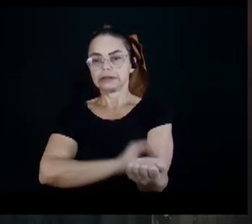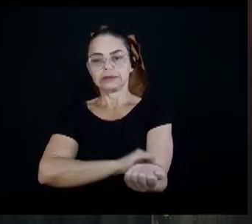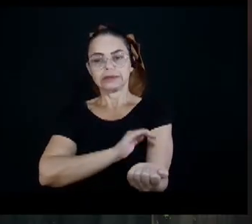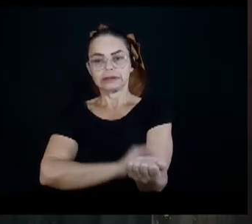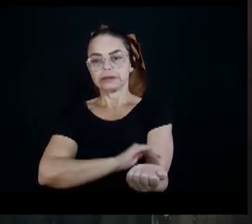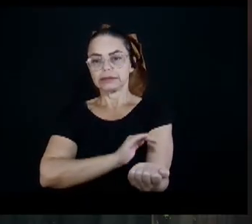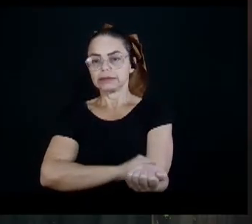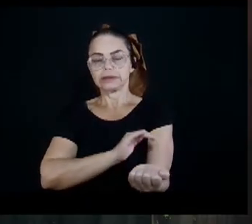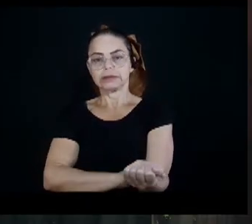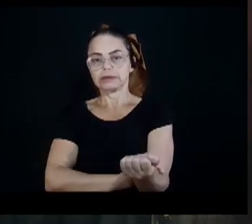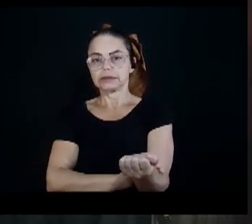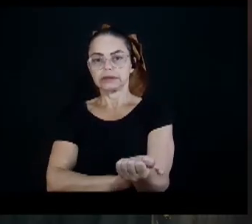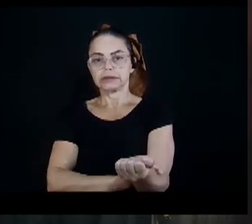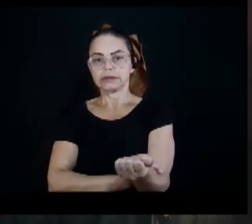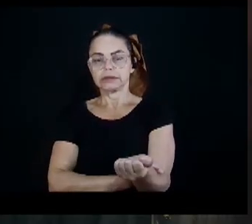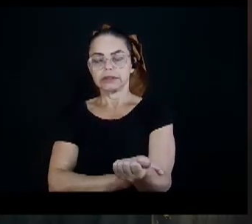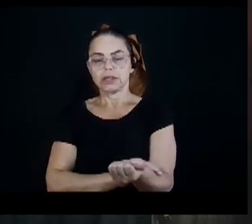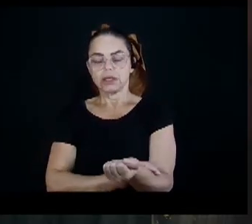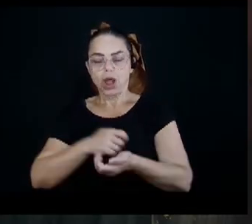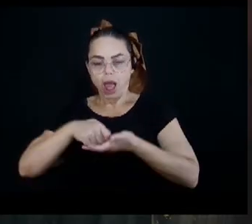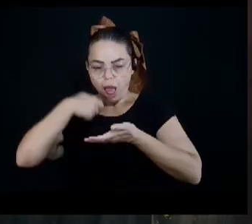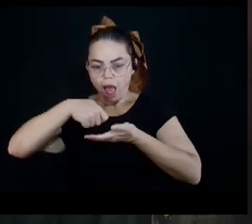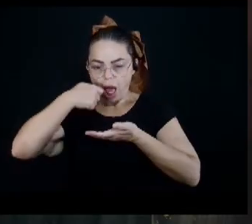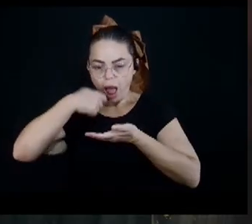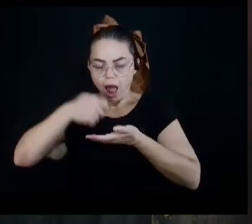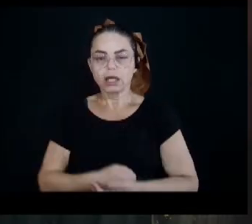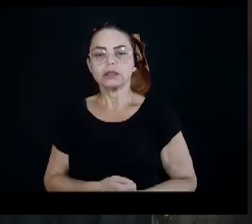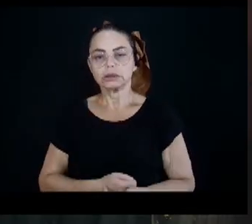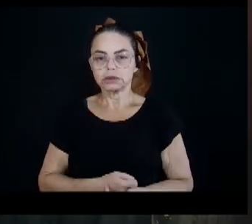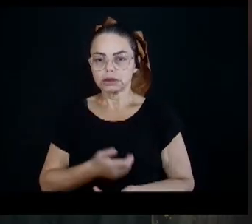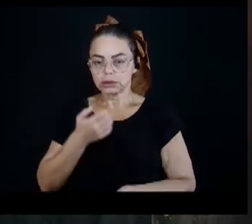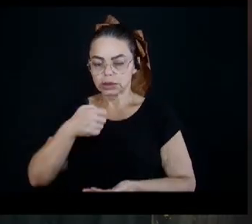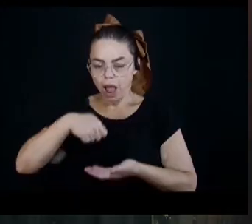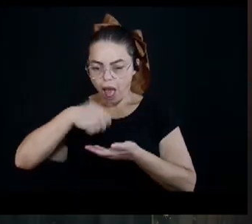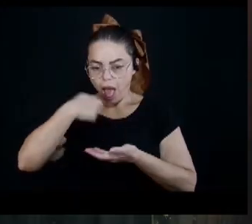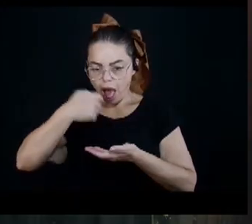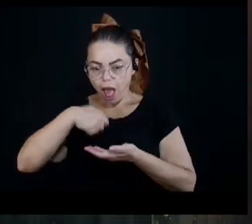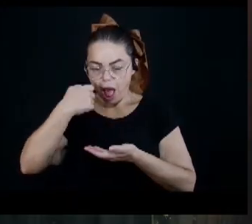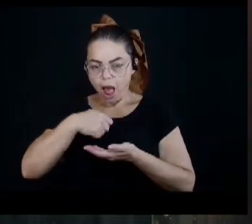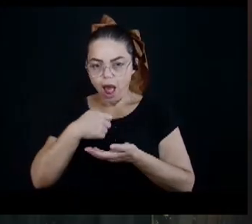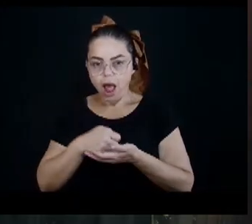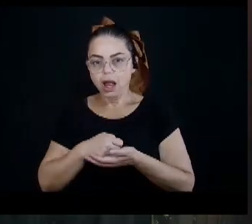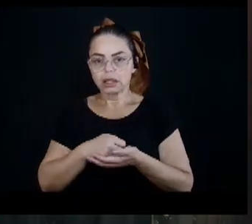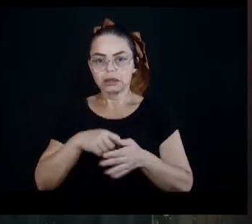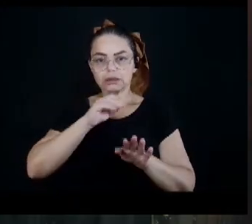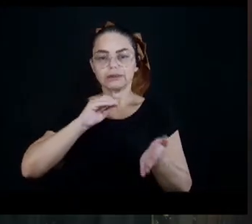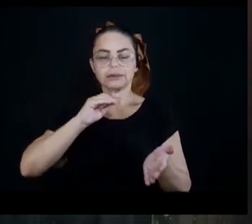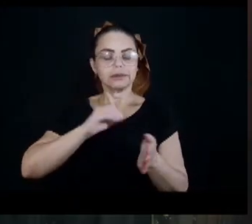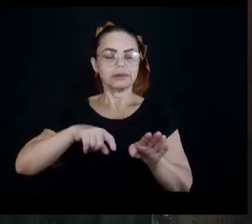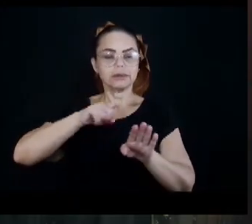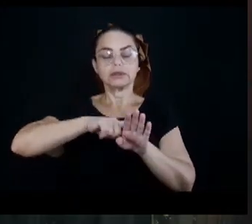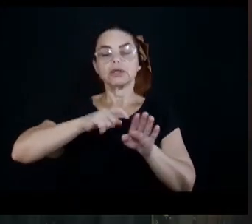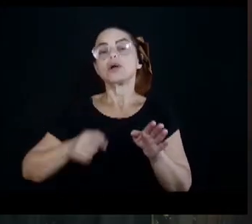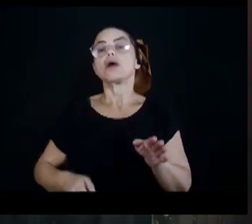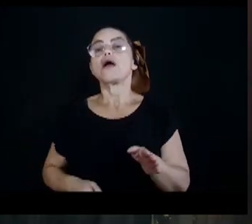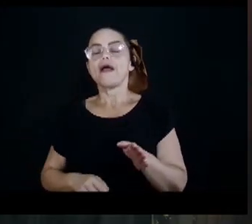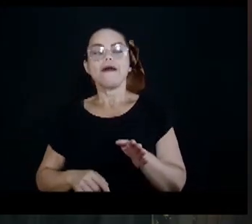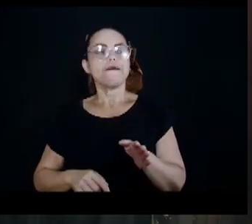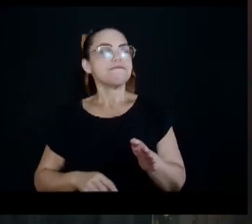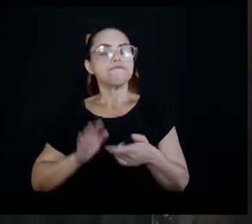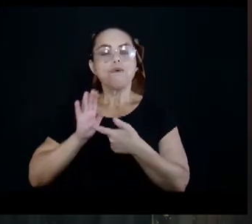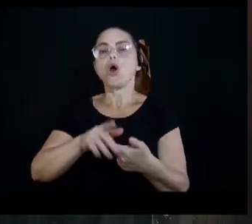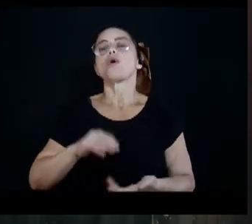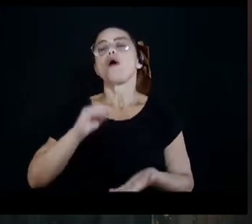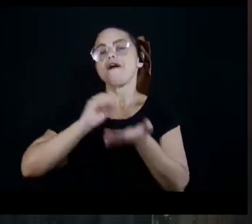e entender. Um excesso de comida esconde uma grande falta. Todo grande excesso traz uma falta. Eu preciso